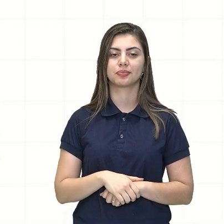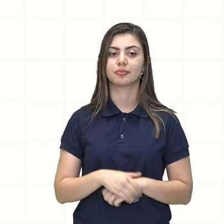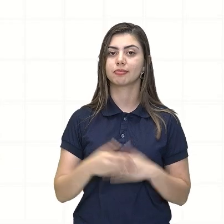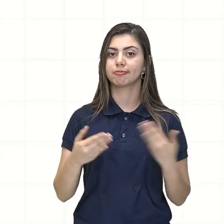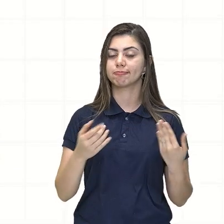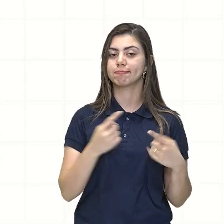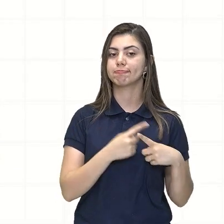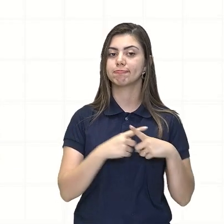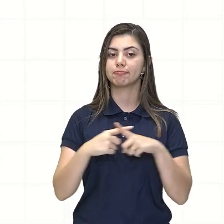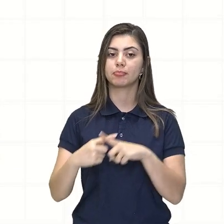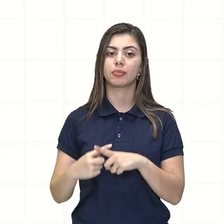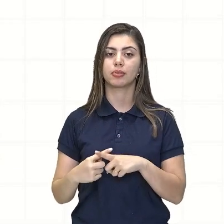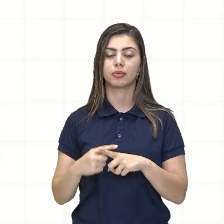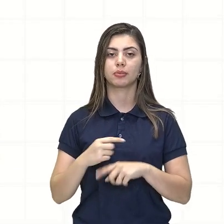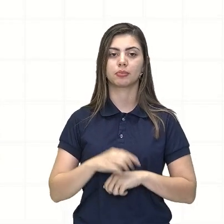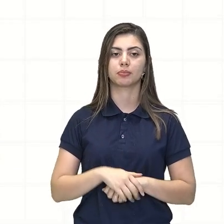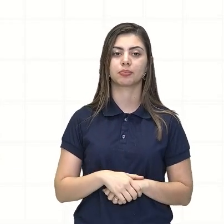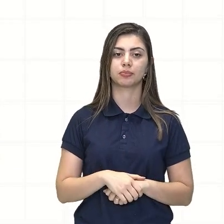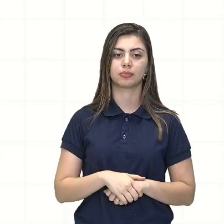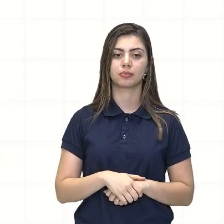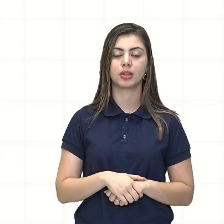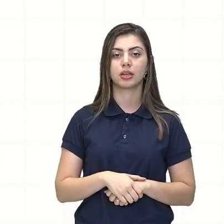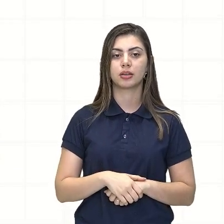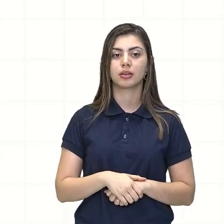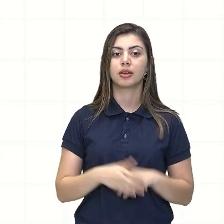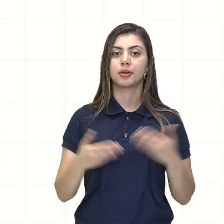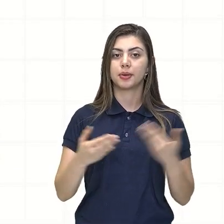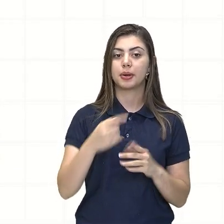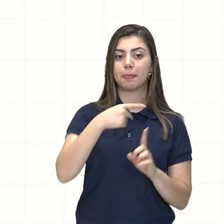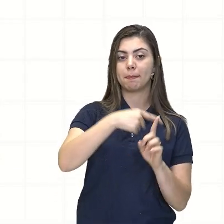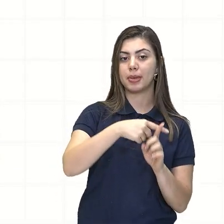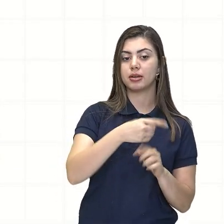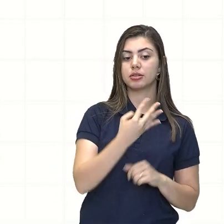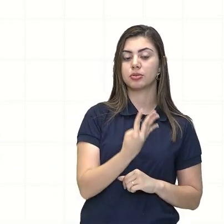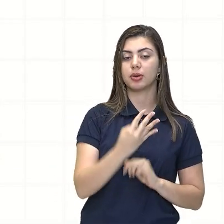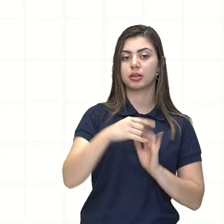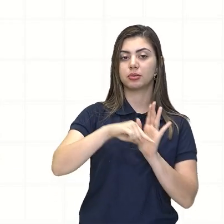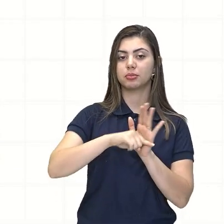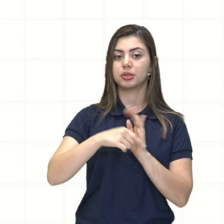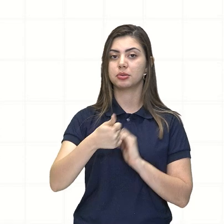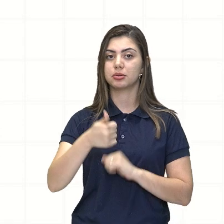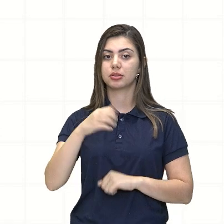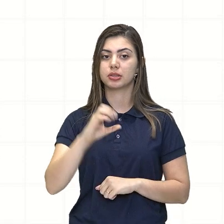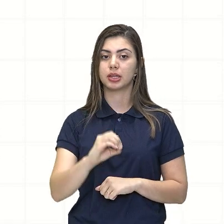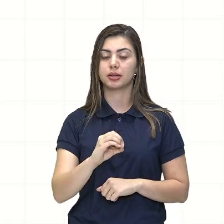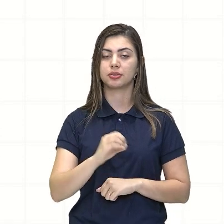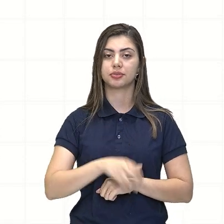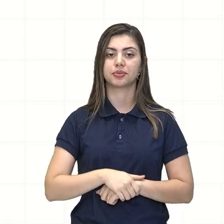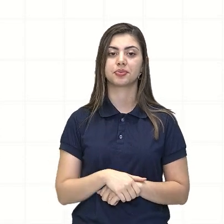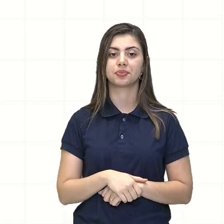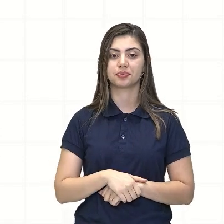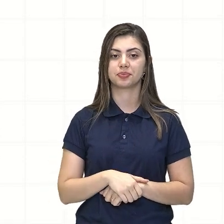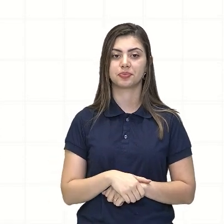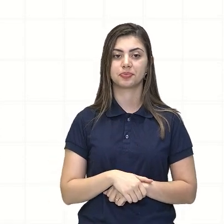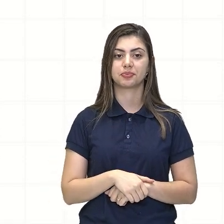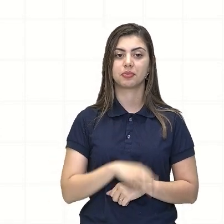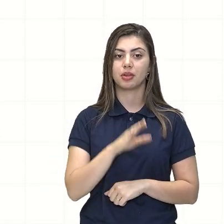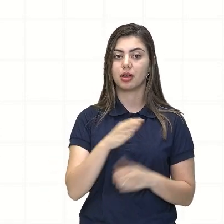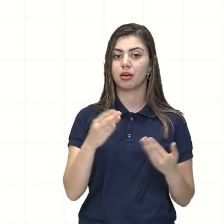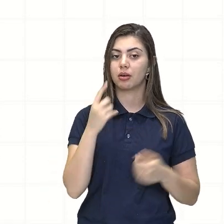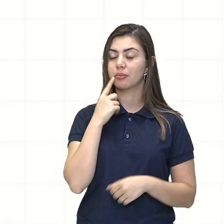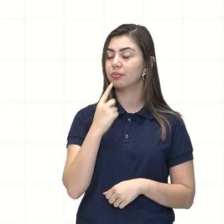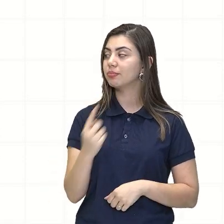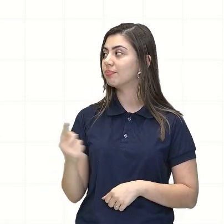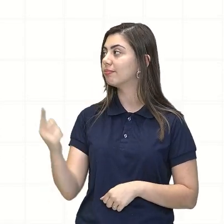multiplicando mais 4 menos 10. Então, vamos olhar aqui os nossos sinais,